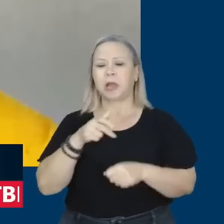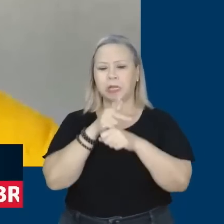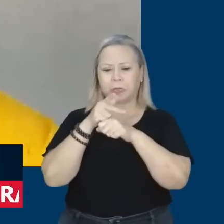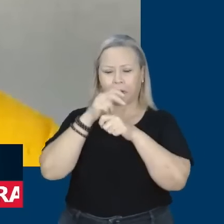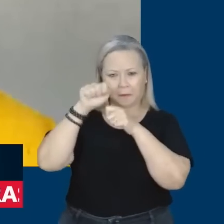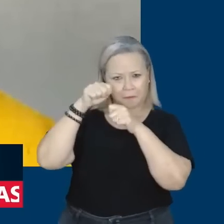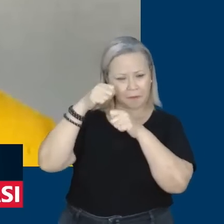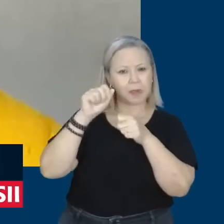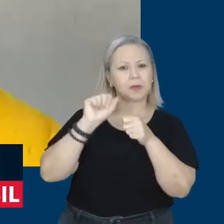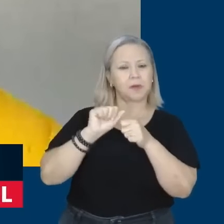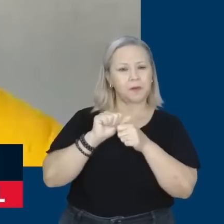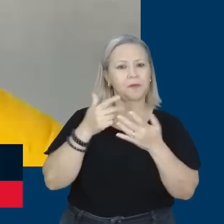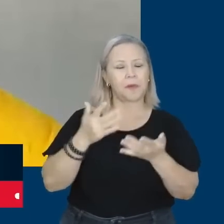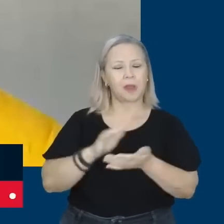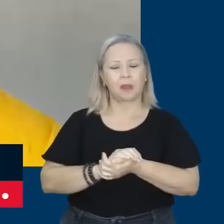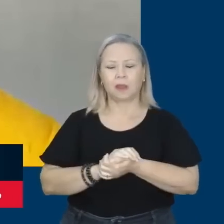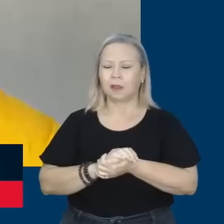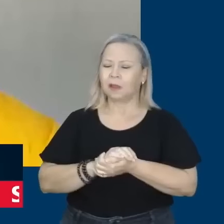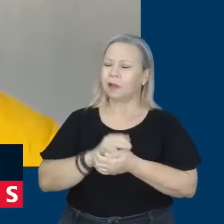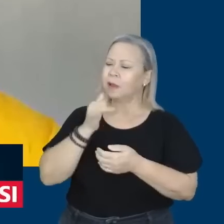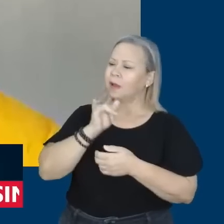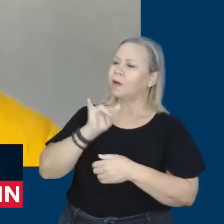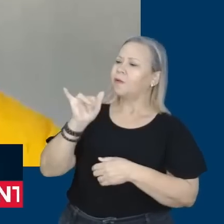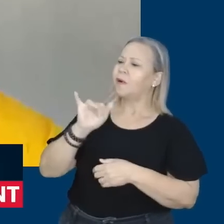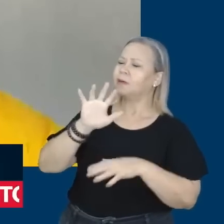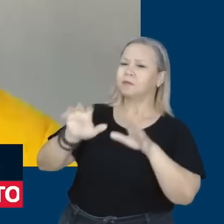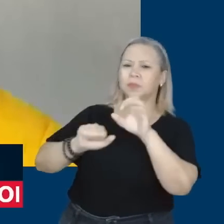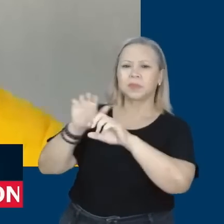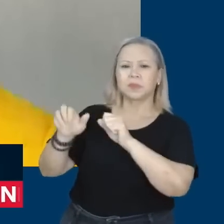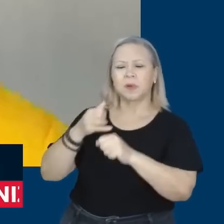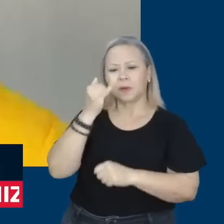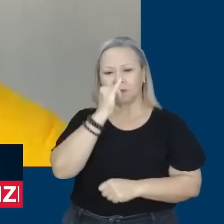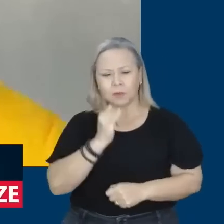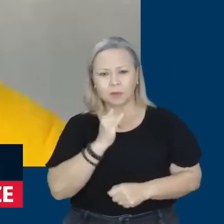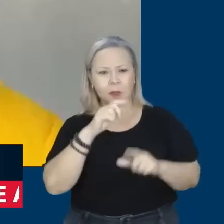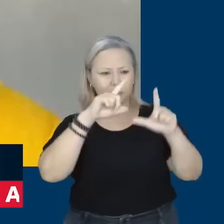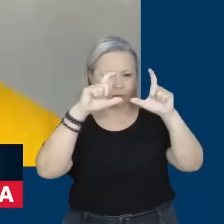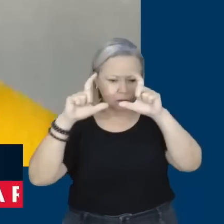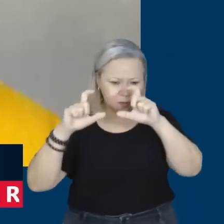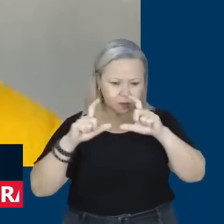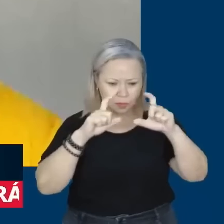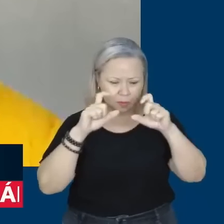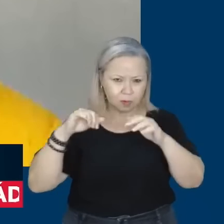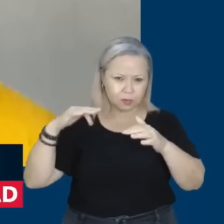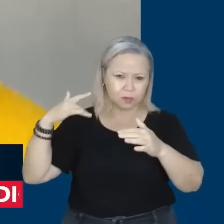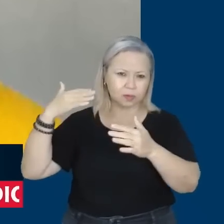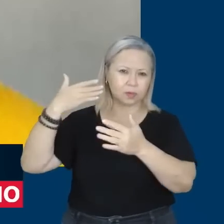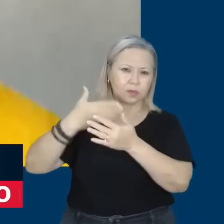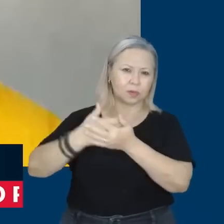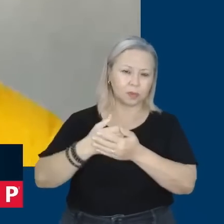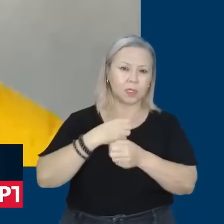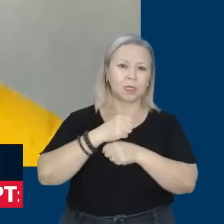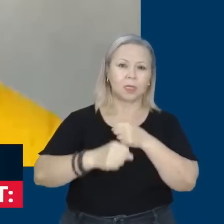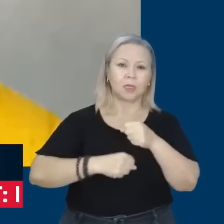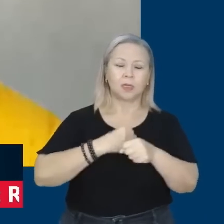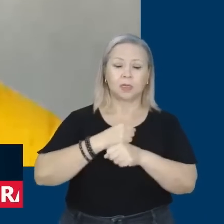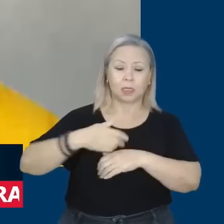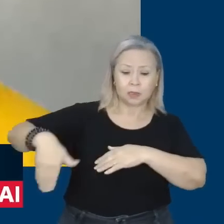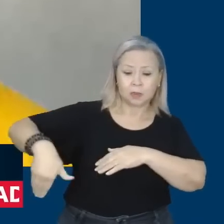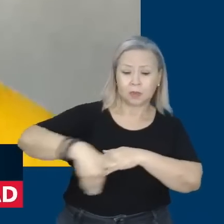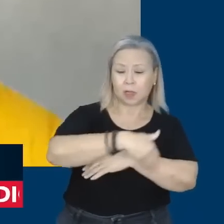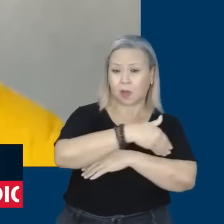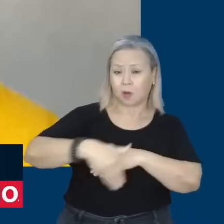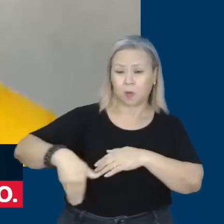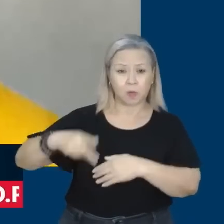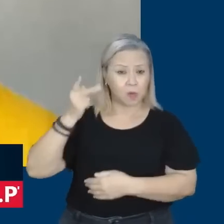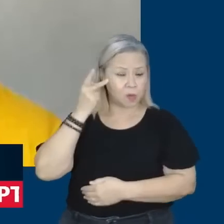assim: Jay, pega todas essas imagens dos anos de dentro da Praça da Sé e em qualquer lugar